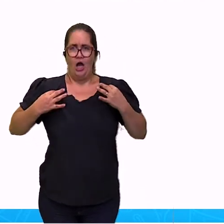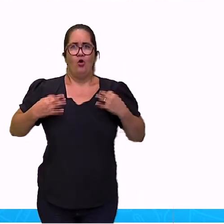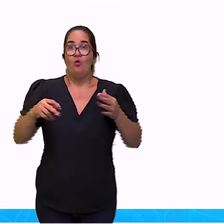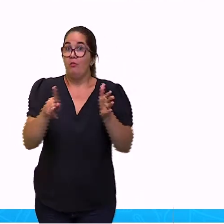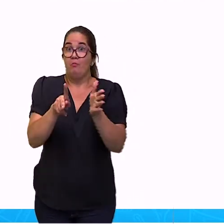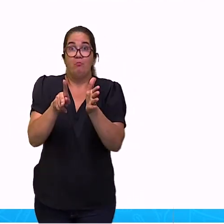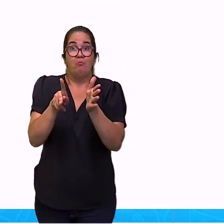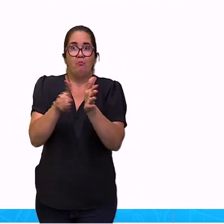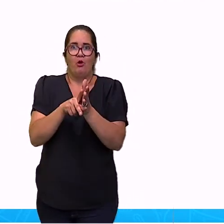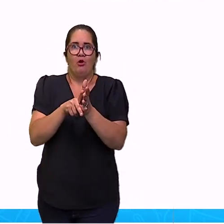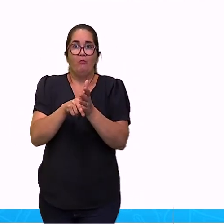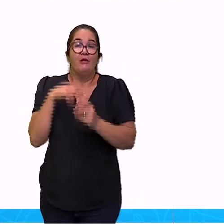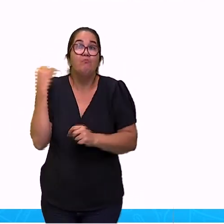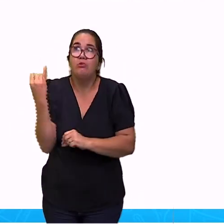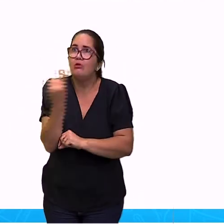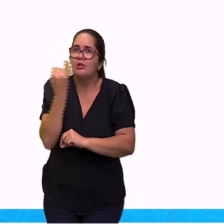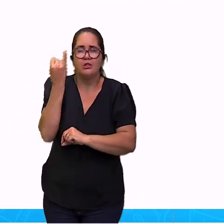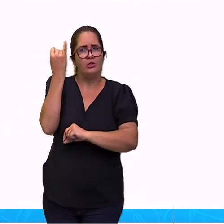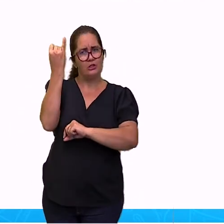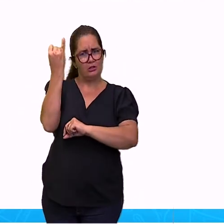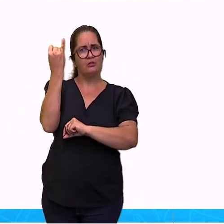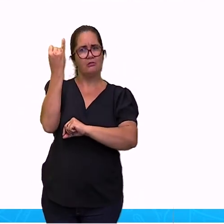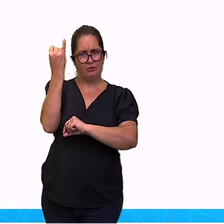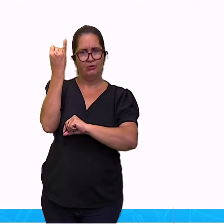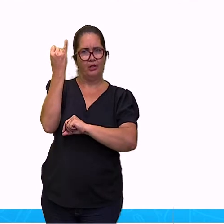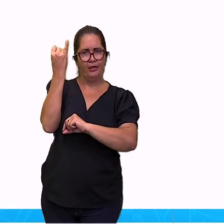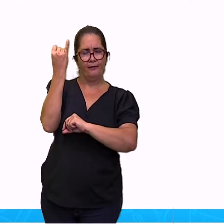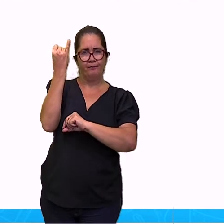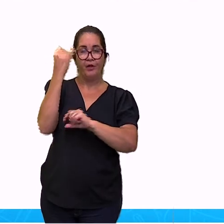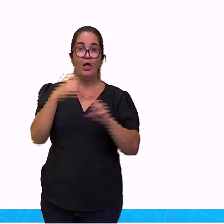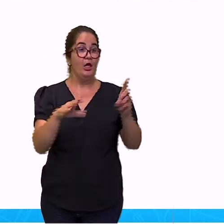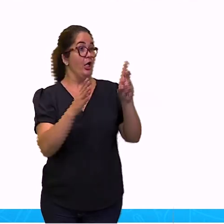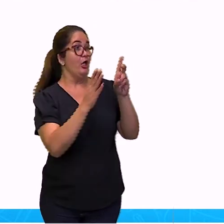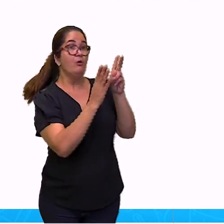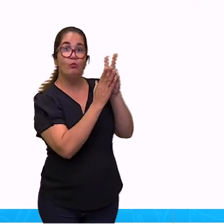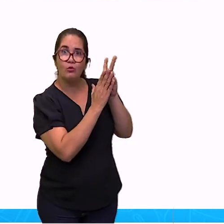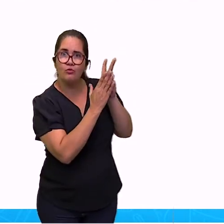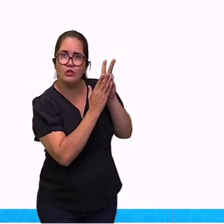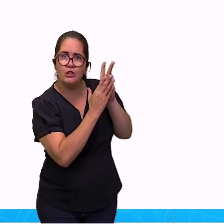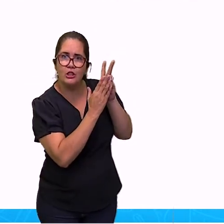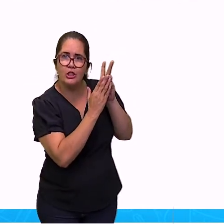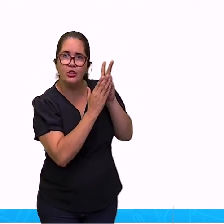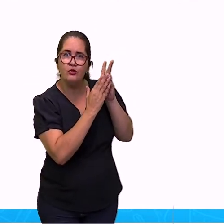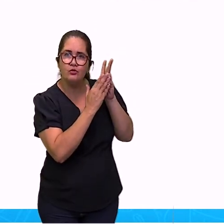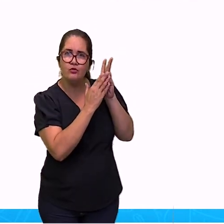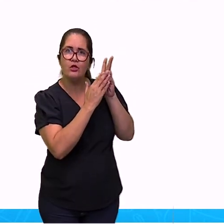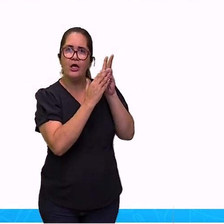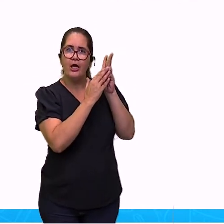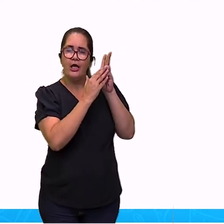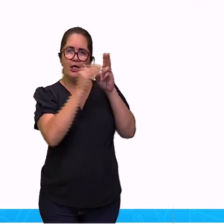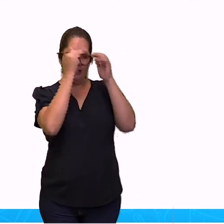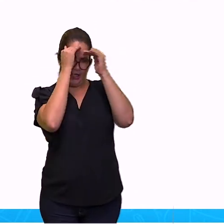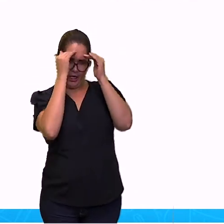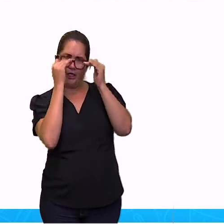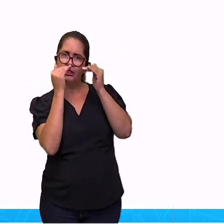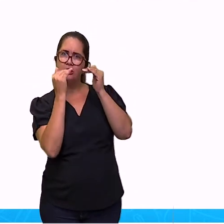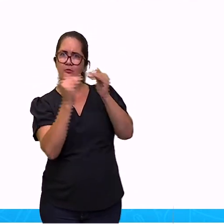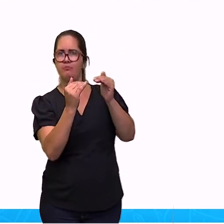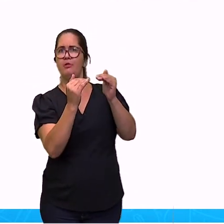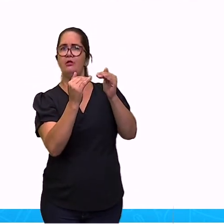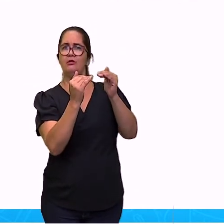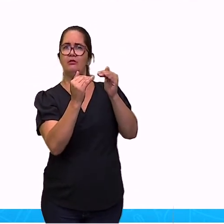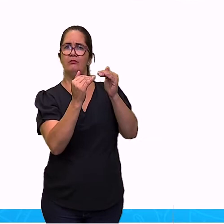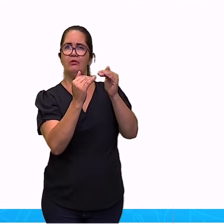indígena é muito presente na aldeia. E, além de ser presente, é muito respeitada para os